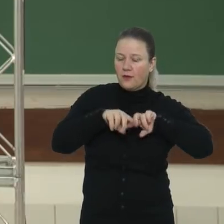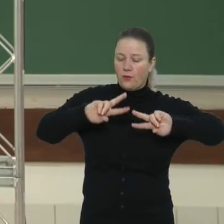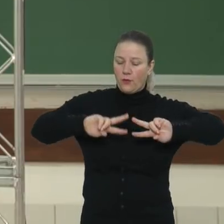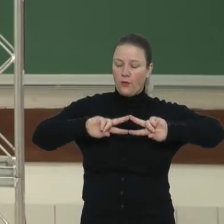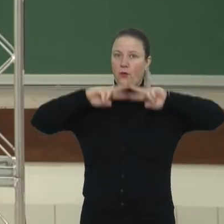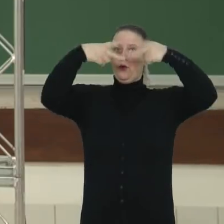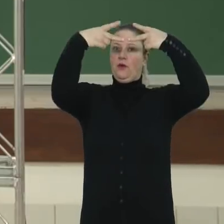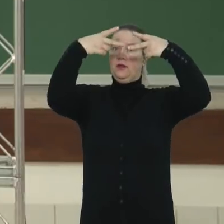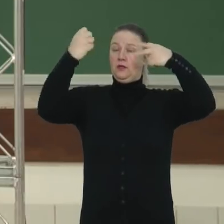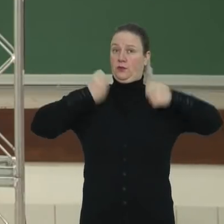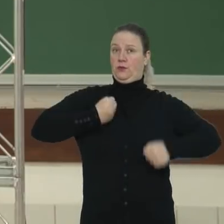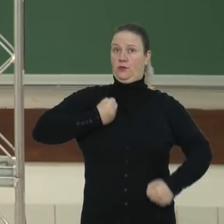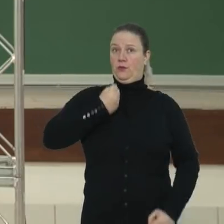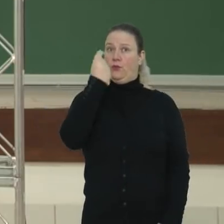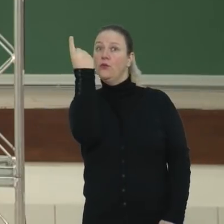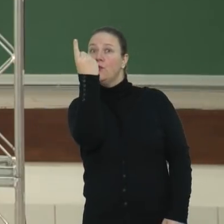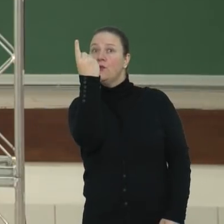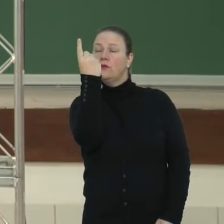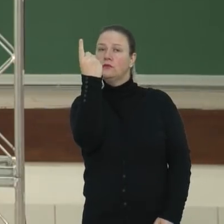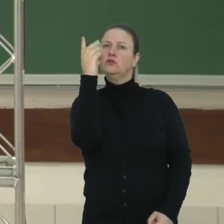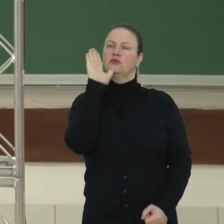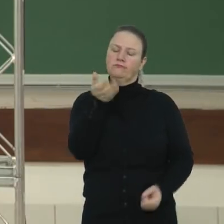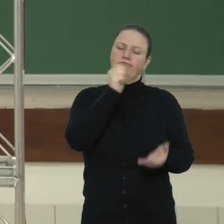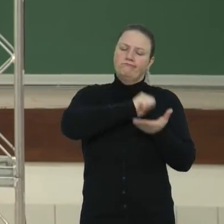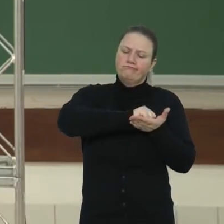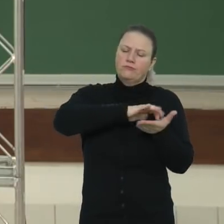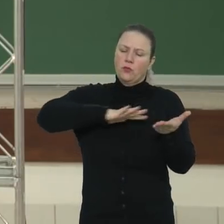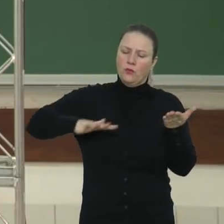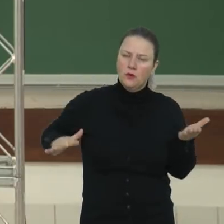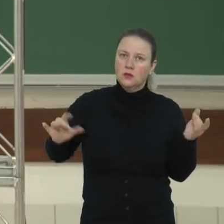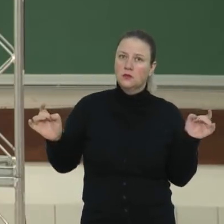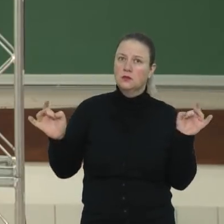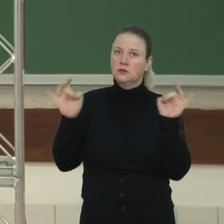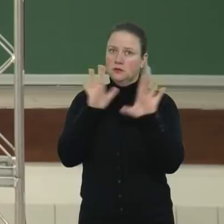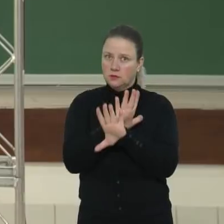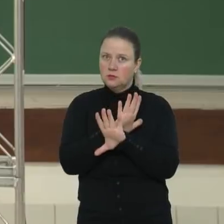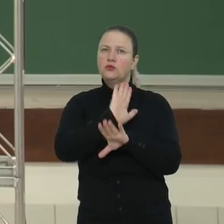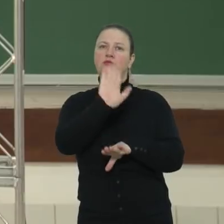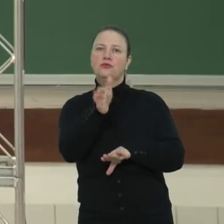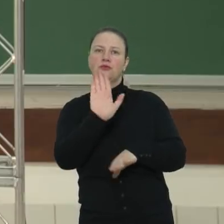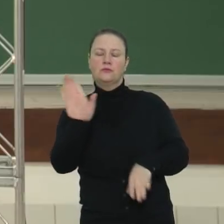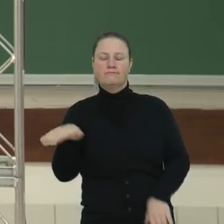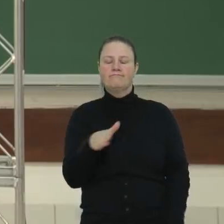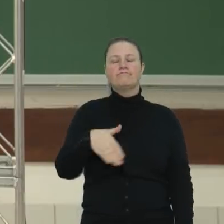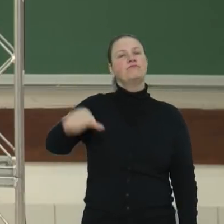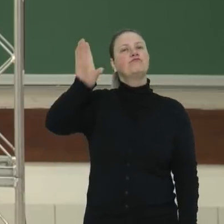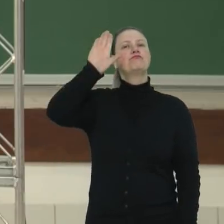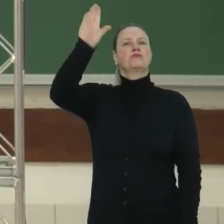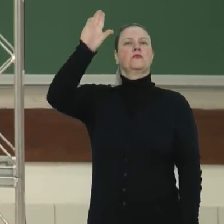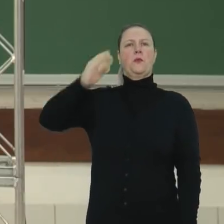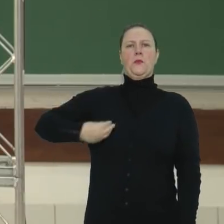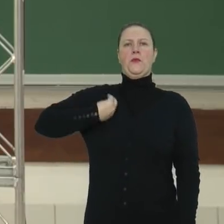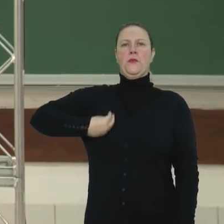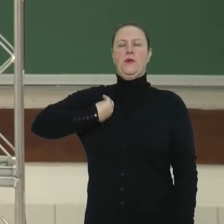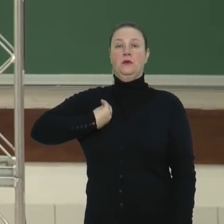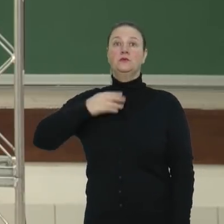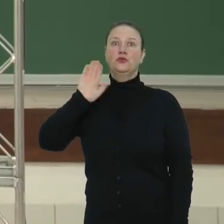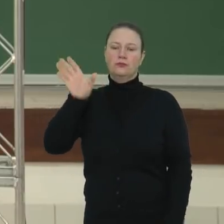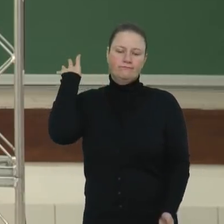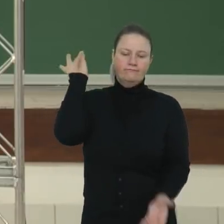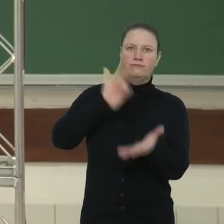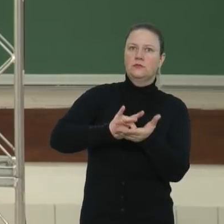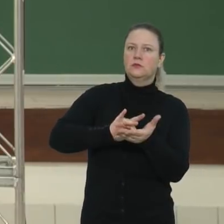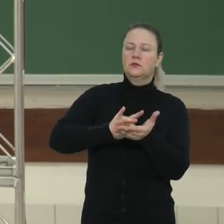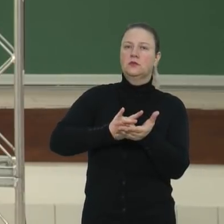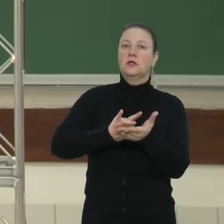1 para realizar a atividade. Realizando a atividade, vocês já estarão confirmando a presença. E aqueles alunos, né, que estão